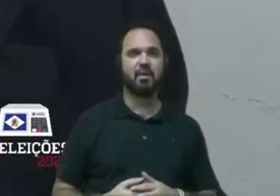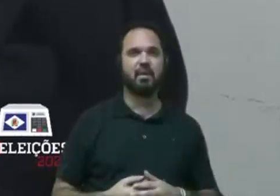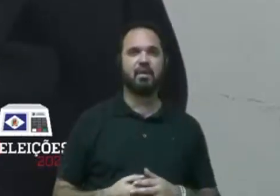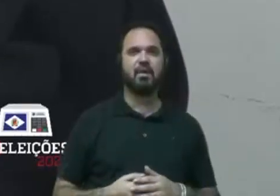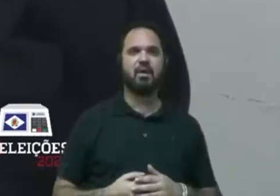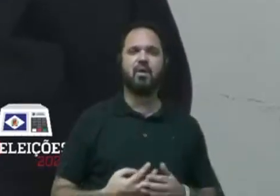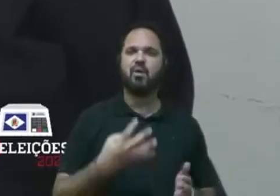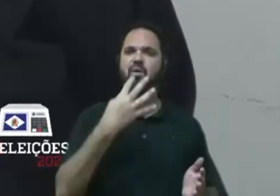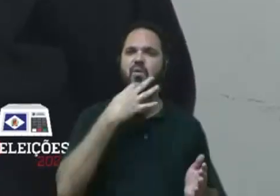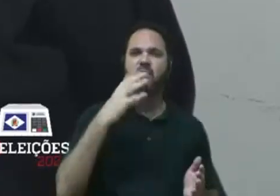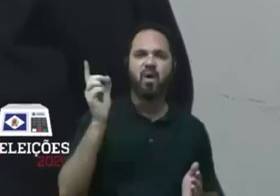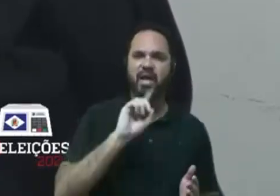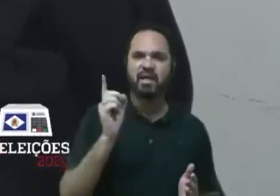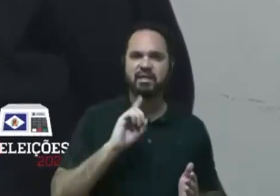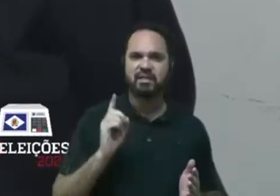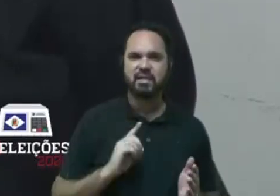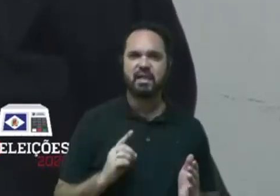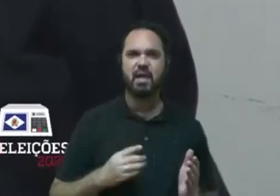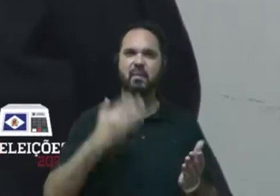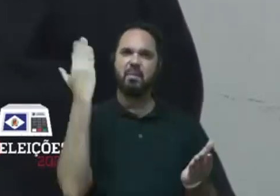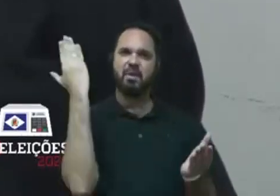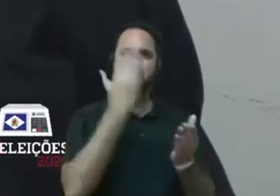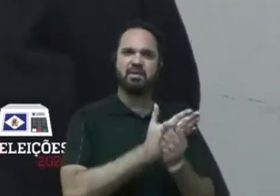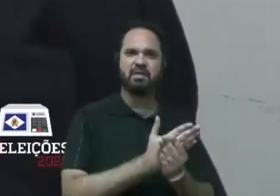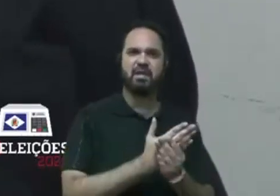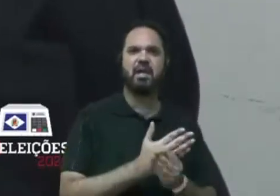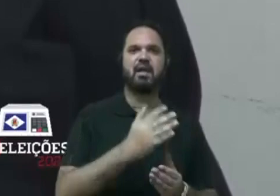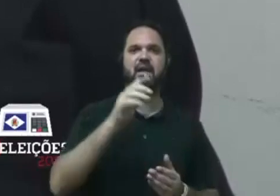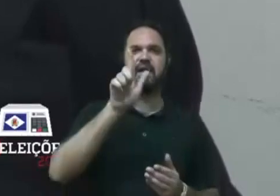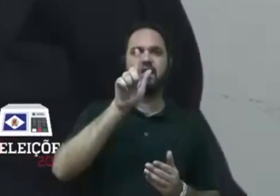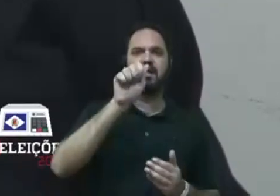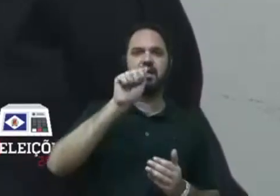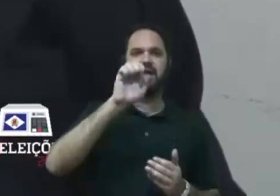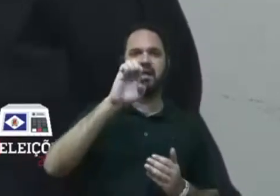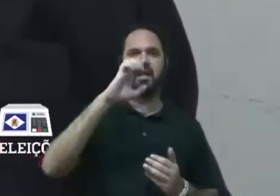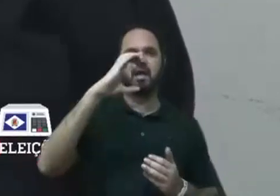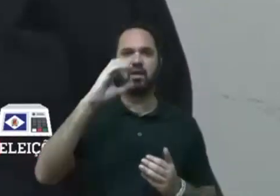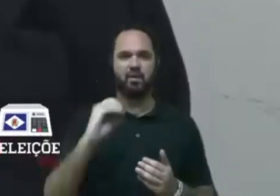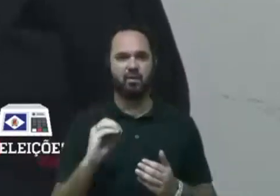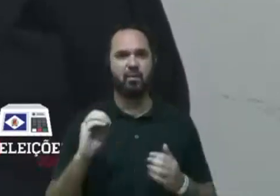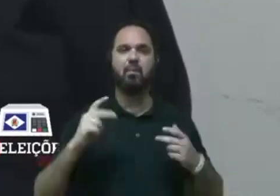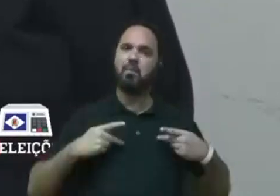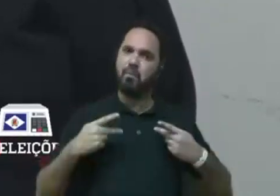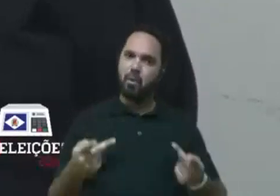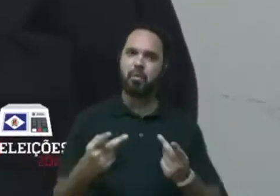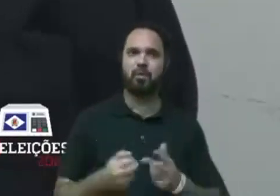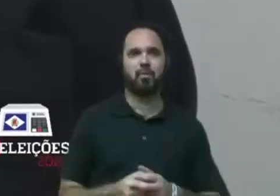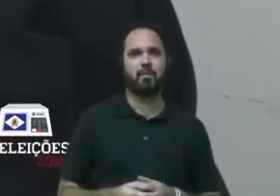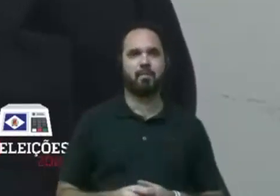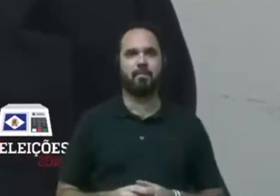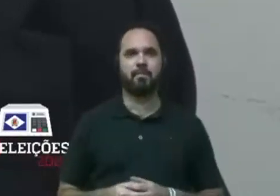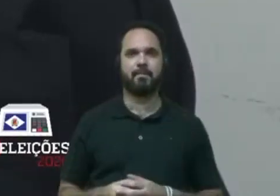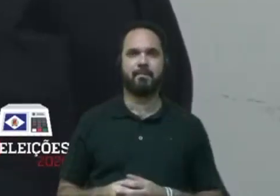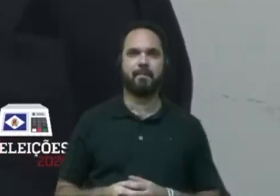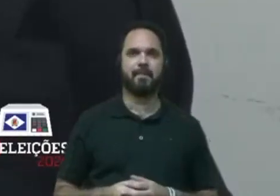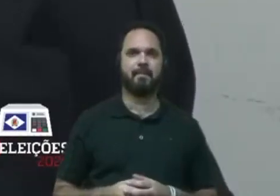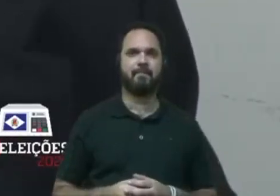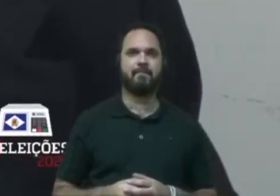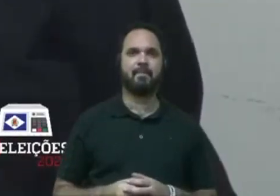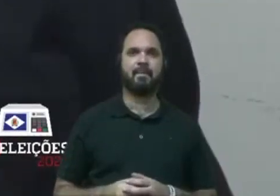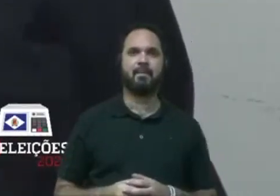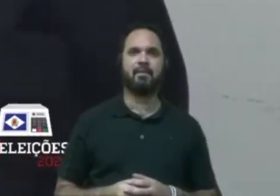desconhecer que a processada pelo gaeco quando é público é